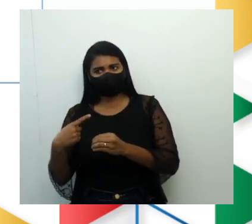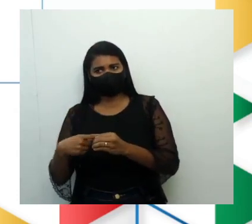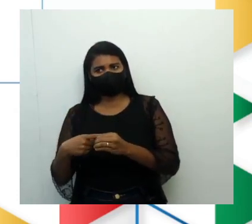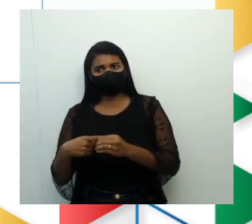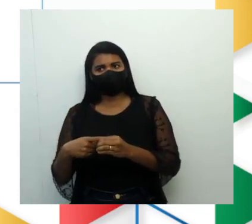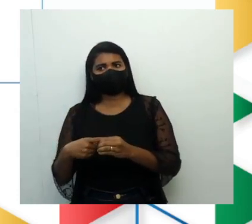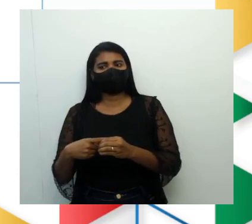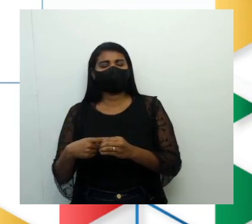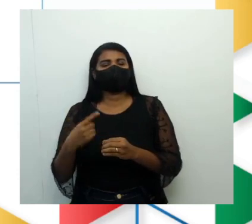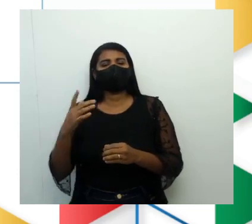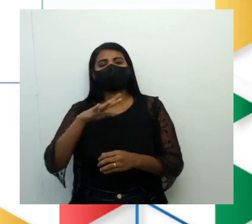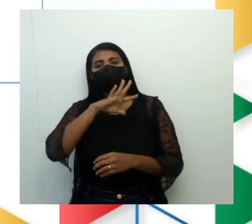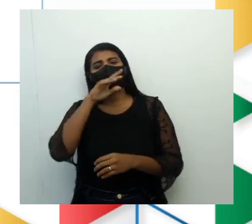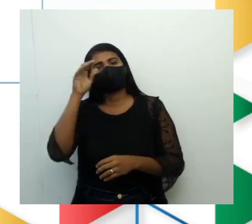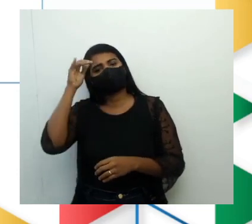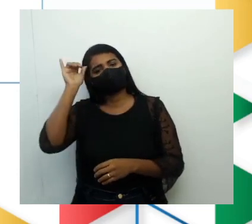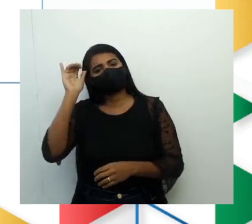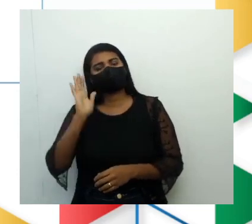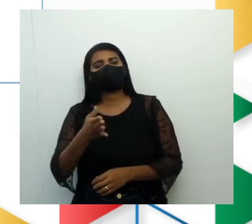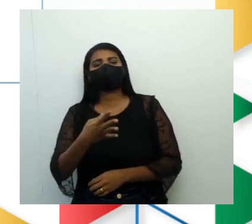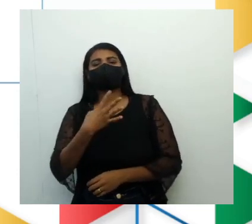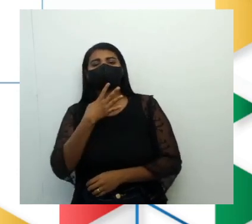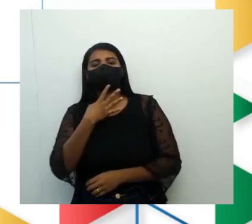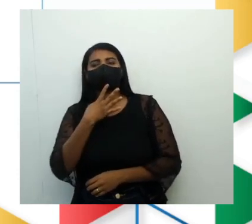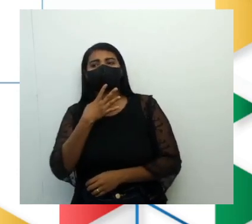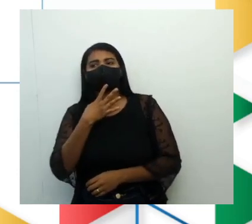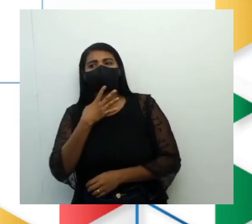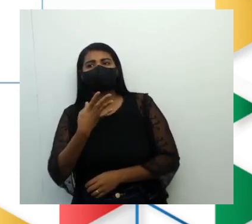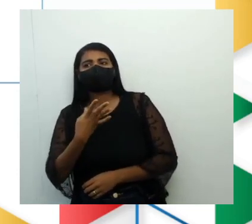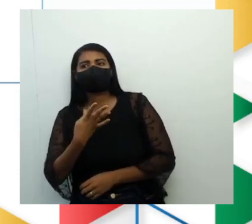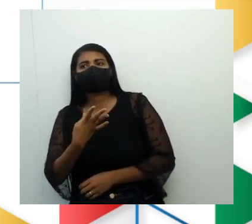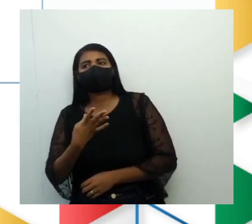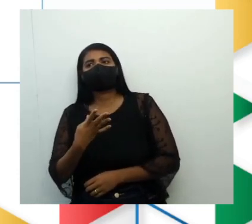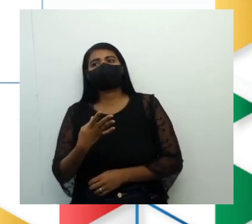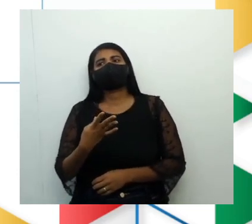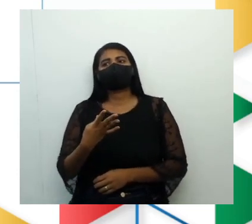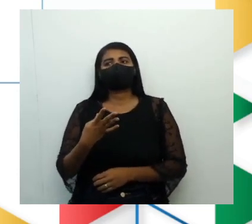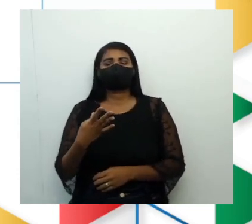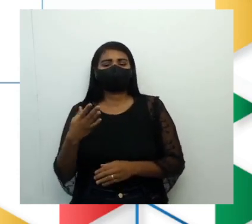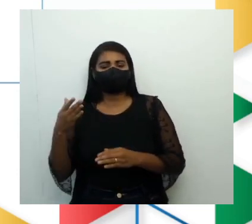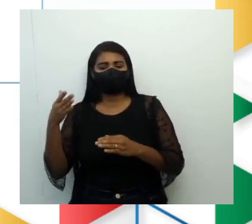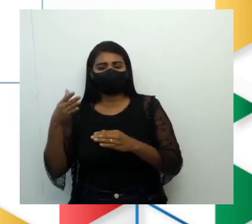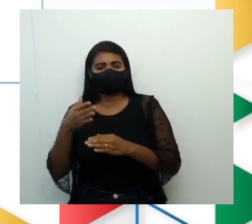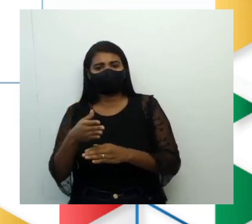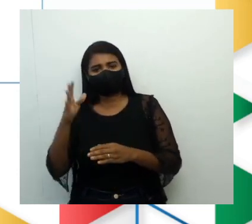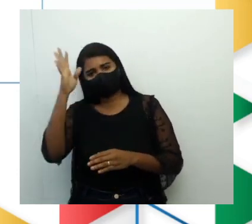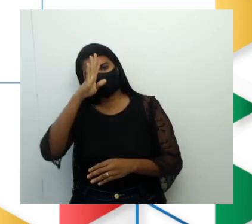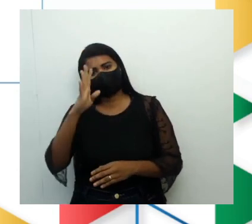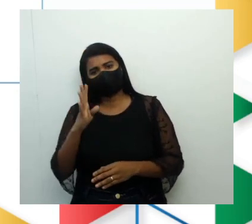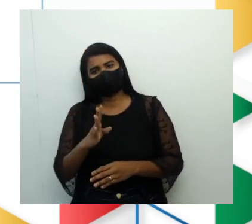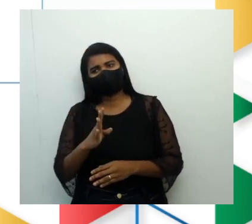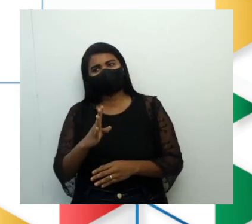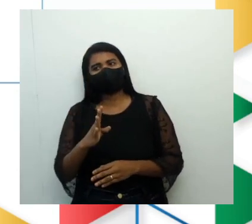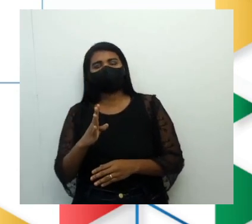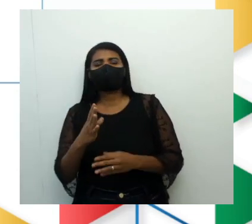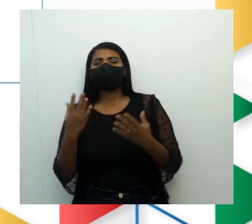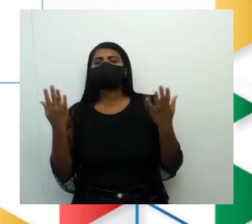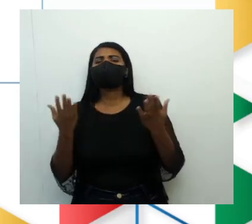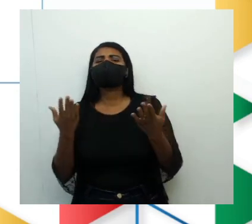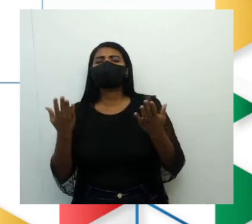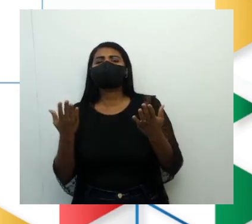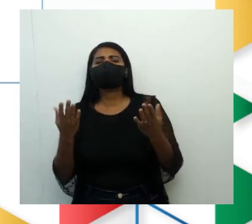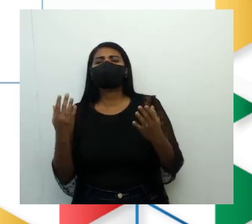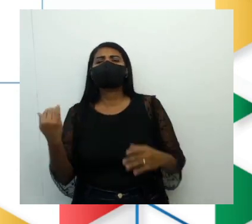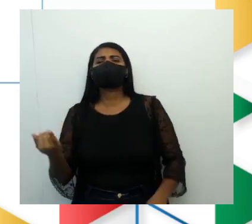pecuária. Bom, já conhecemos o litoral, mas a gente tinha que adentrar dentro do Brasil. Então, qual era a